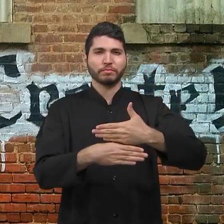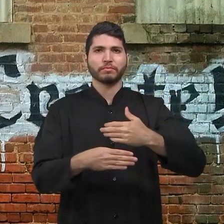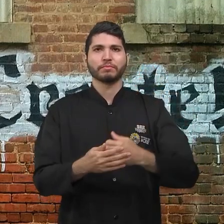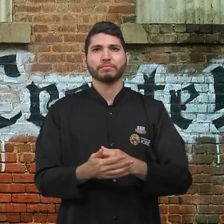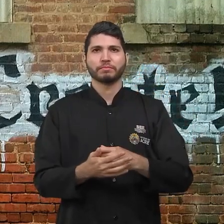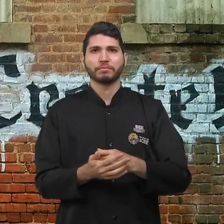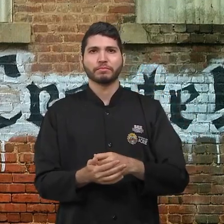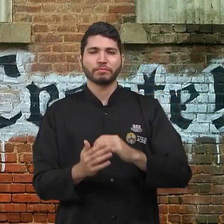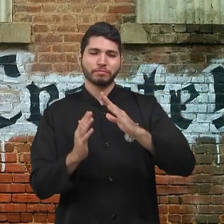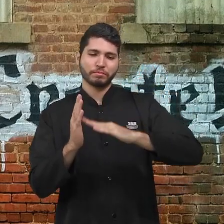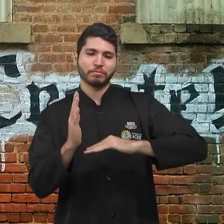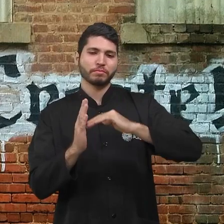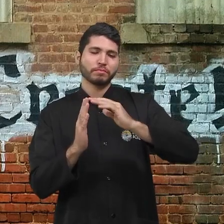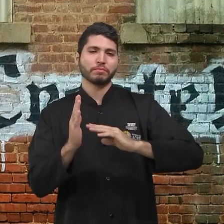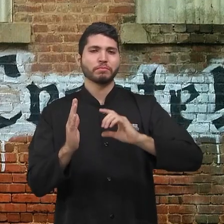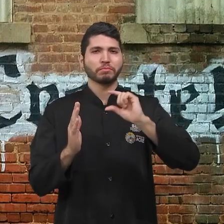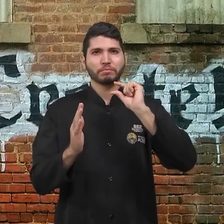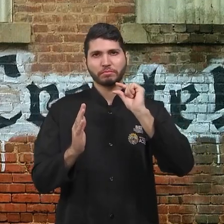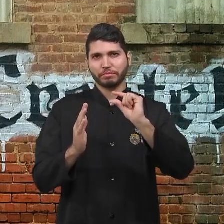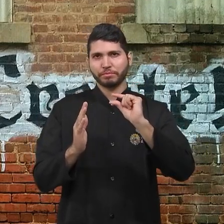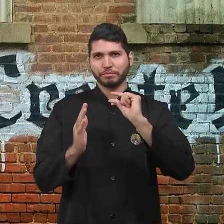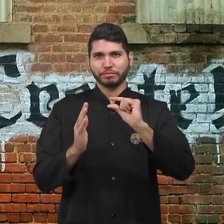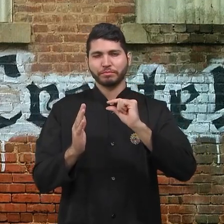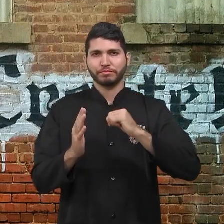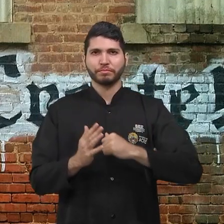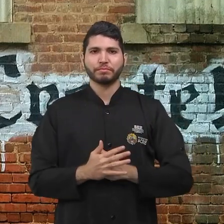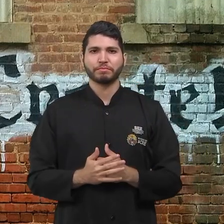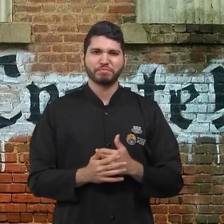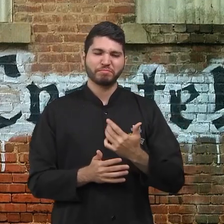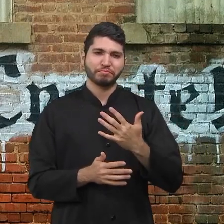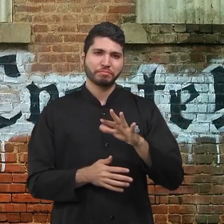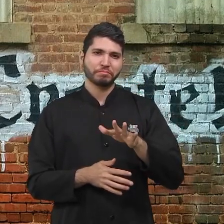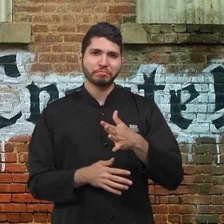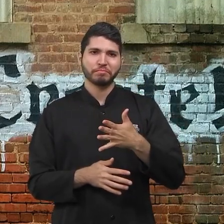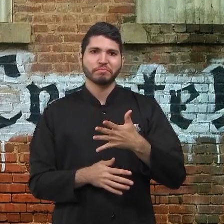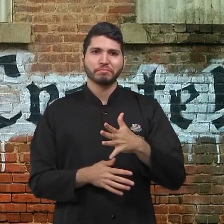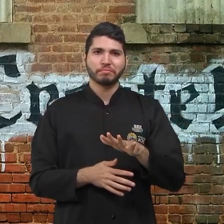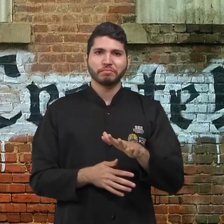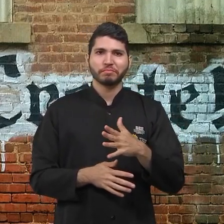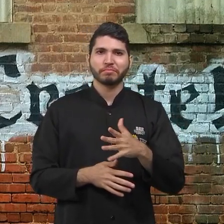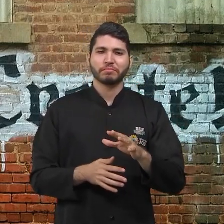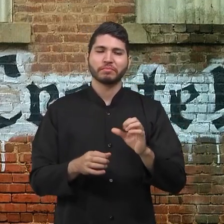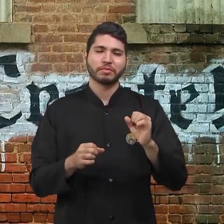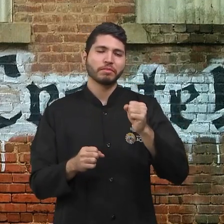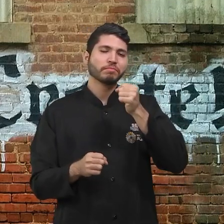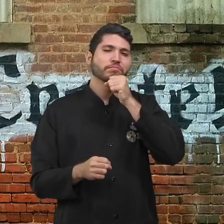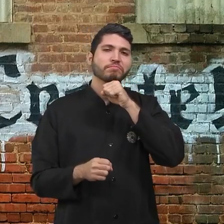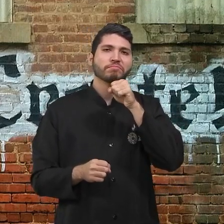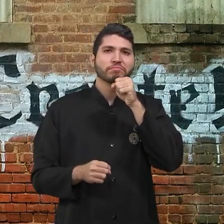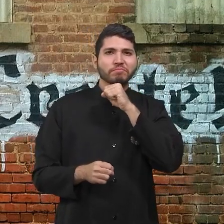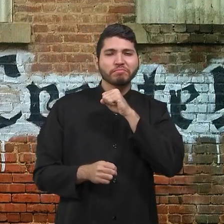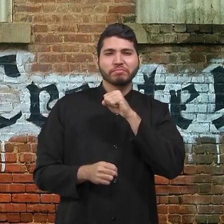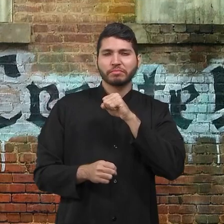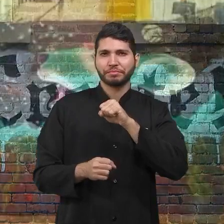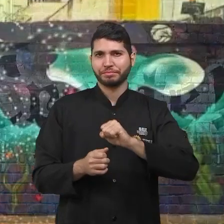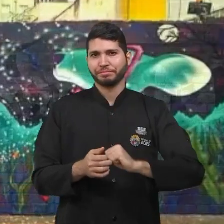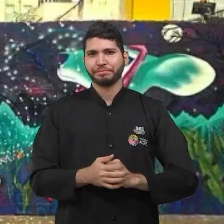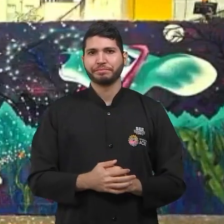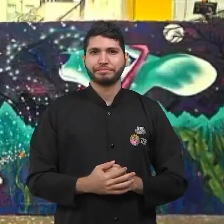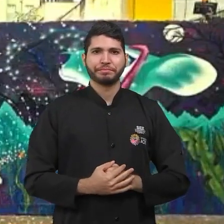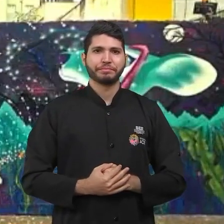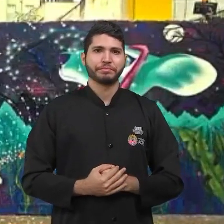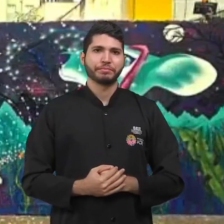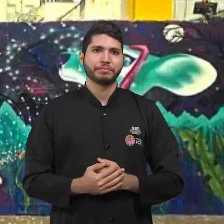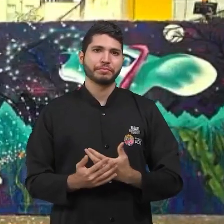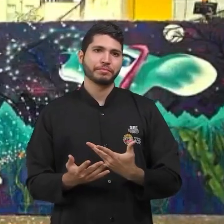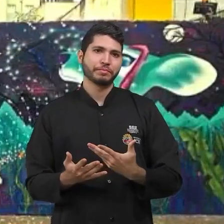pintura, aparece aí assim, né? Meio desgastado, sem graça. E aí o grafite vem e